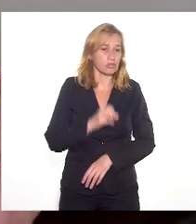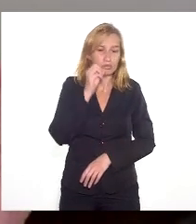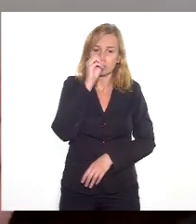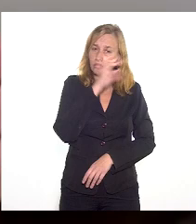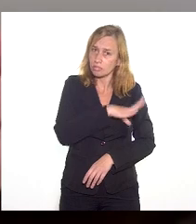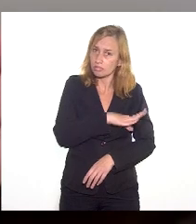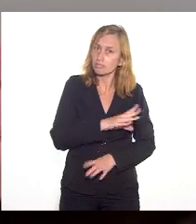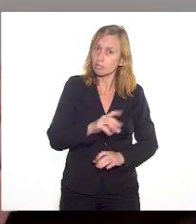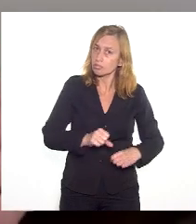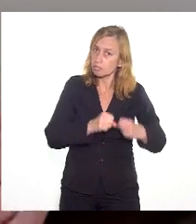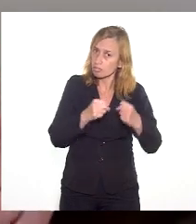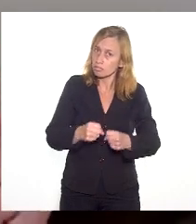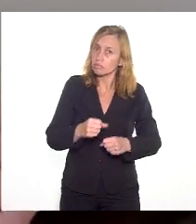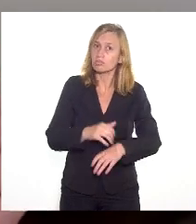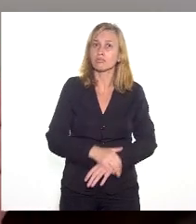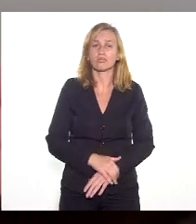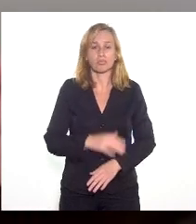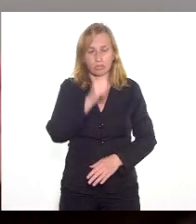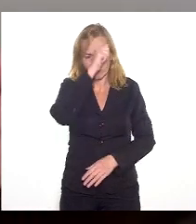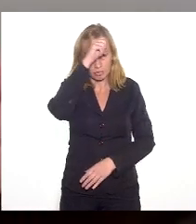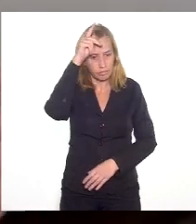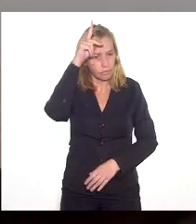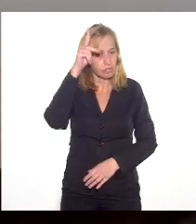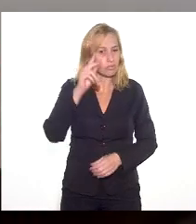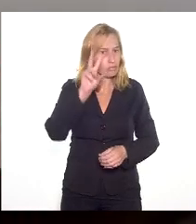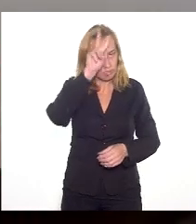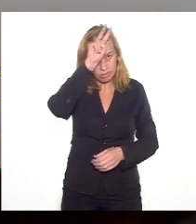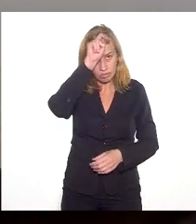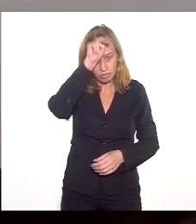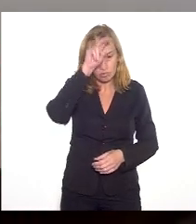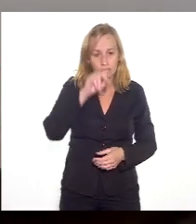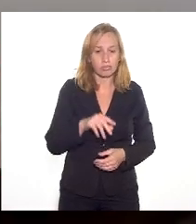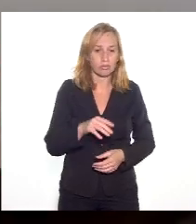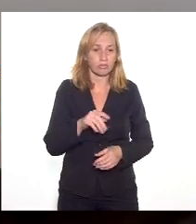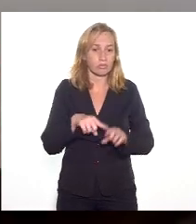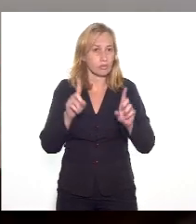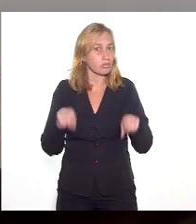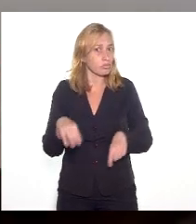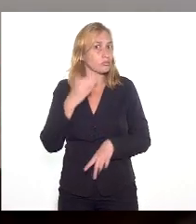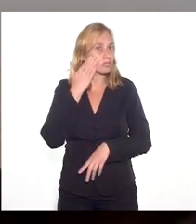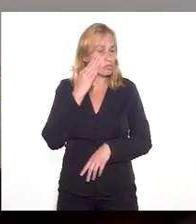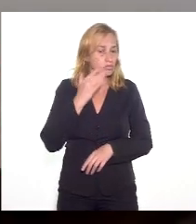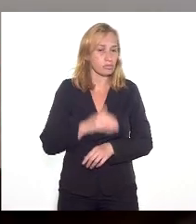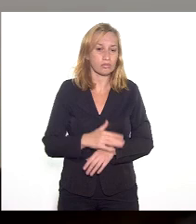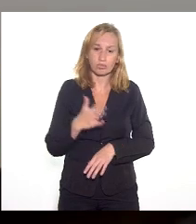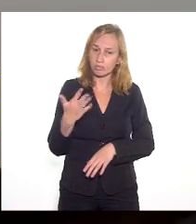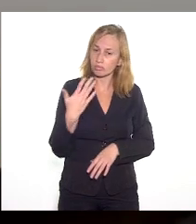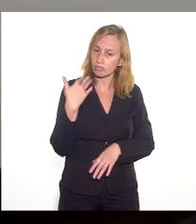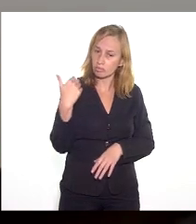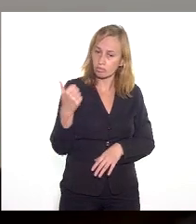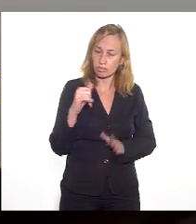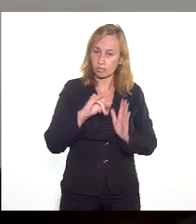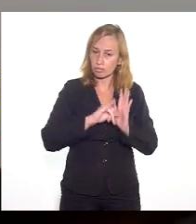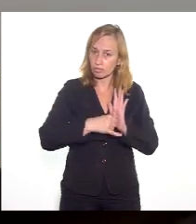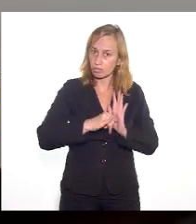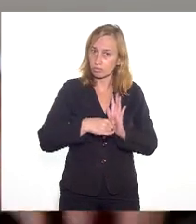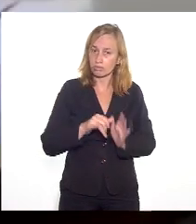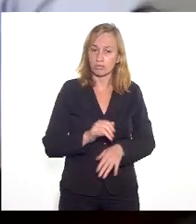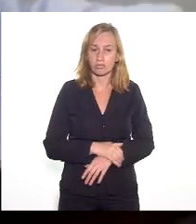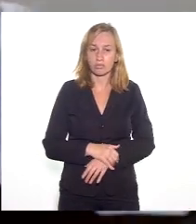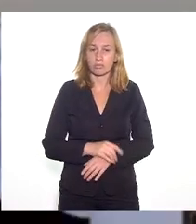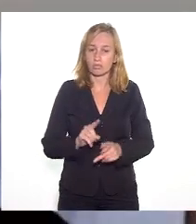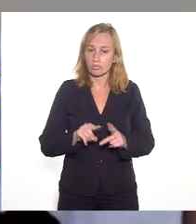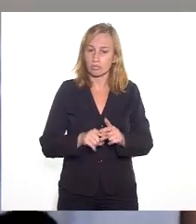de confiança por parte da Prefeitura de Mesquita. Os servidores entenderam que, ao serem chamados pelo Diário Oficial